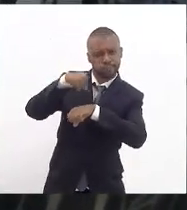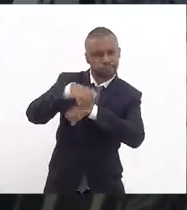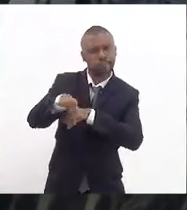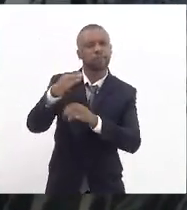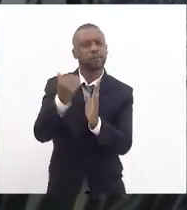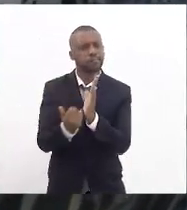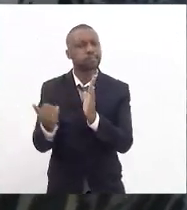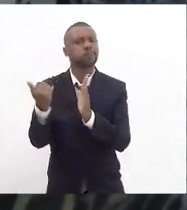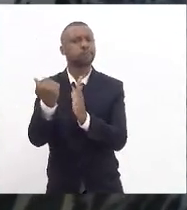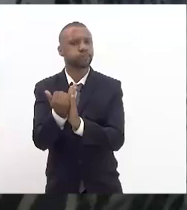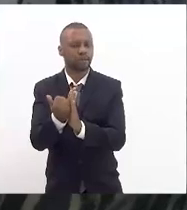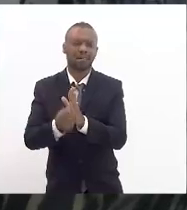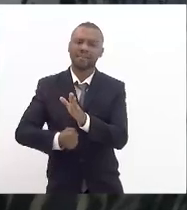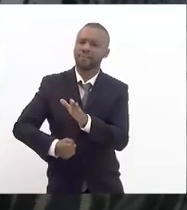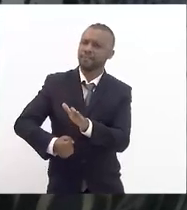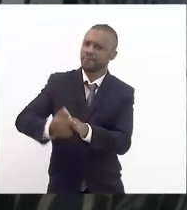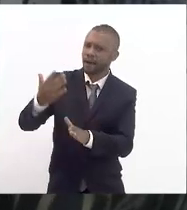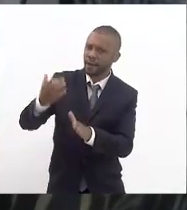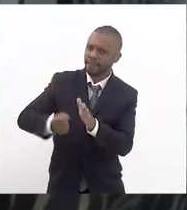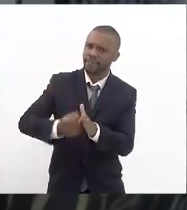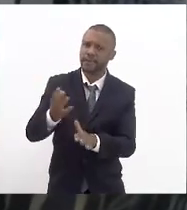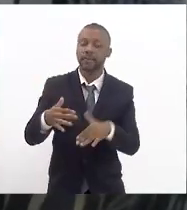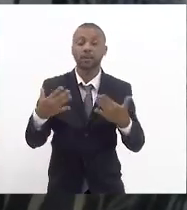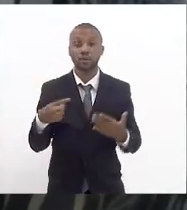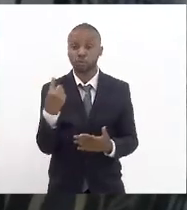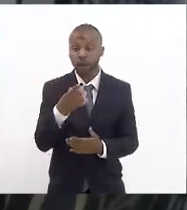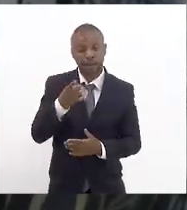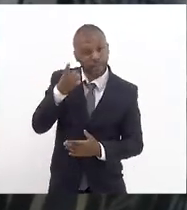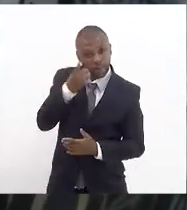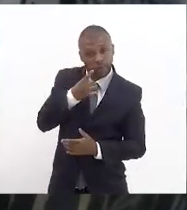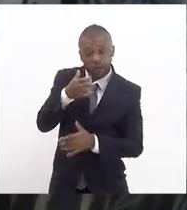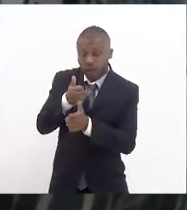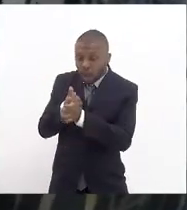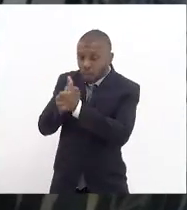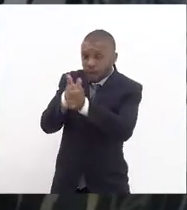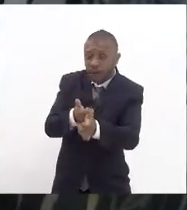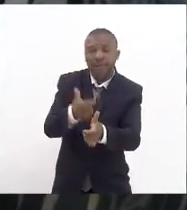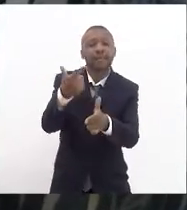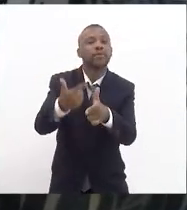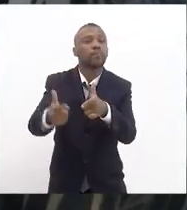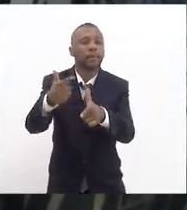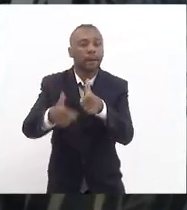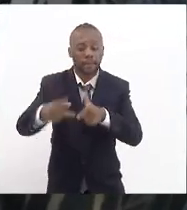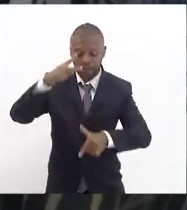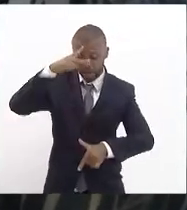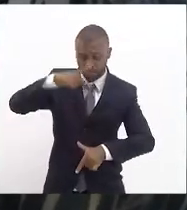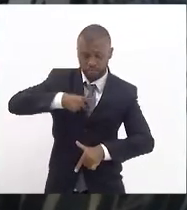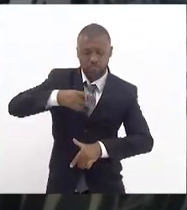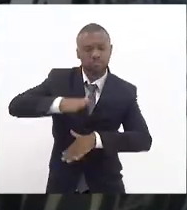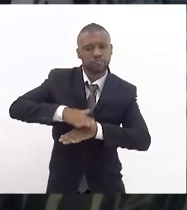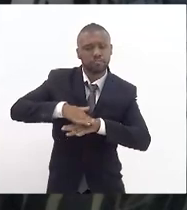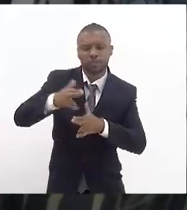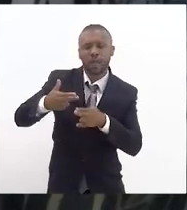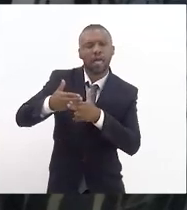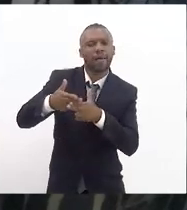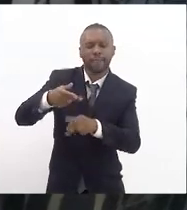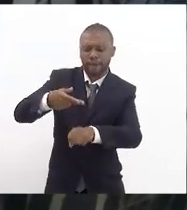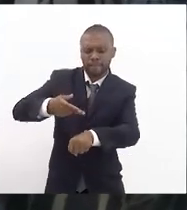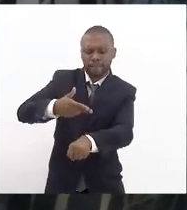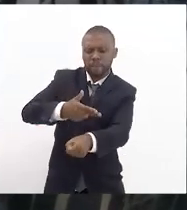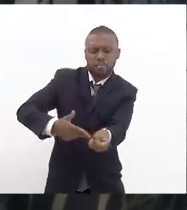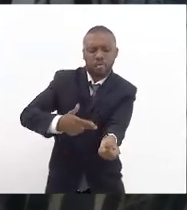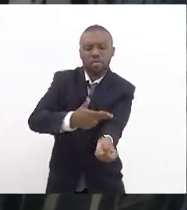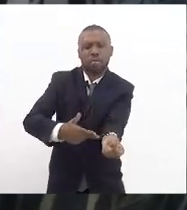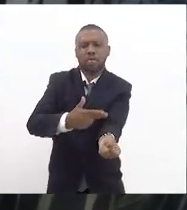excessivamente, e nós viemos acompanhando essa questão da automutilação, principalmente pelos adolescentes, né?